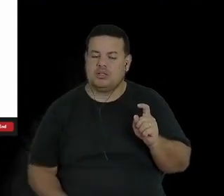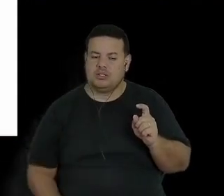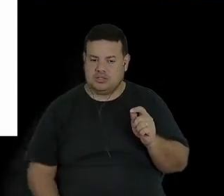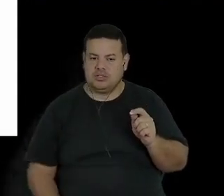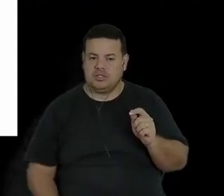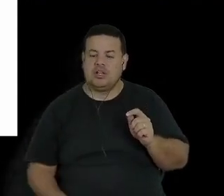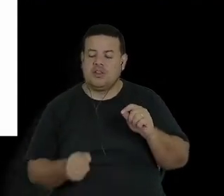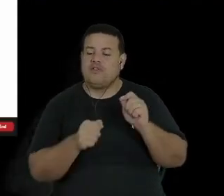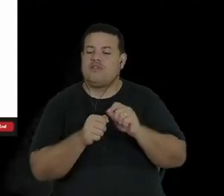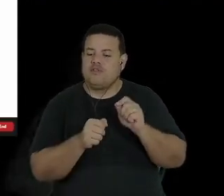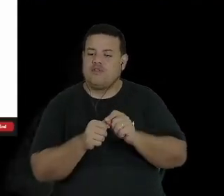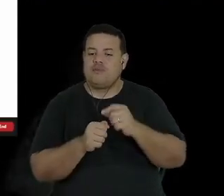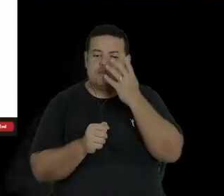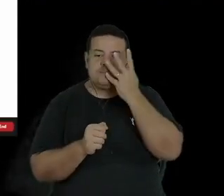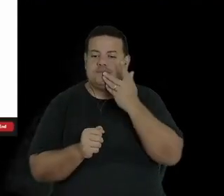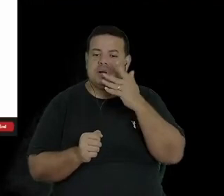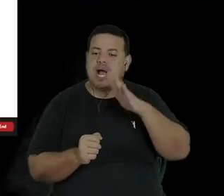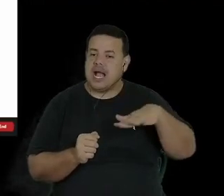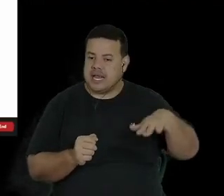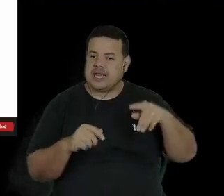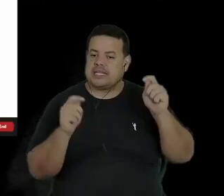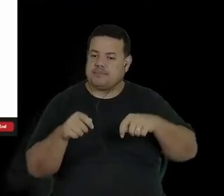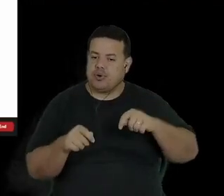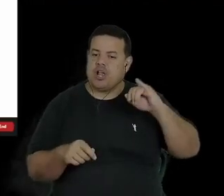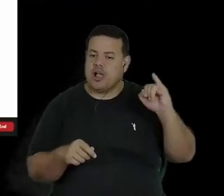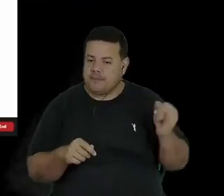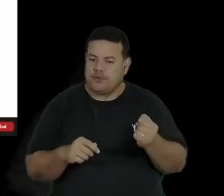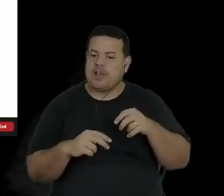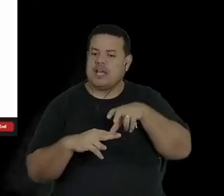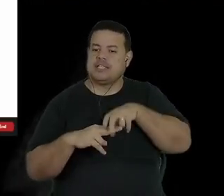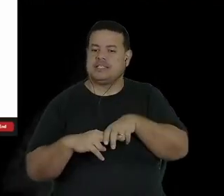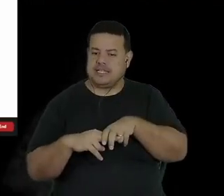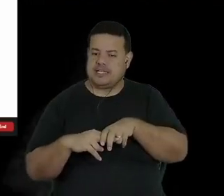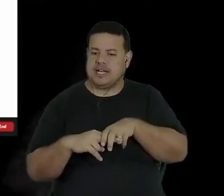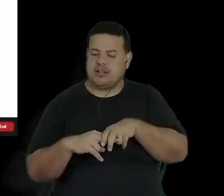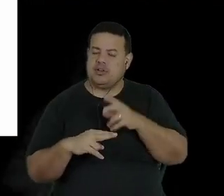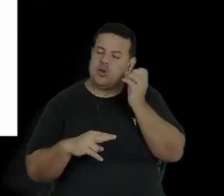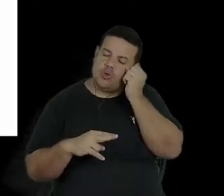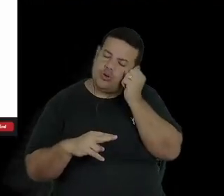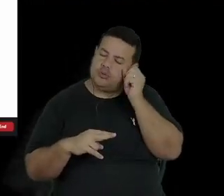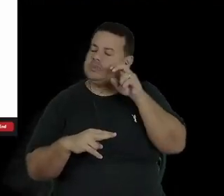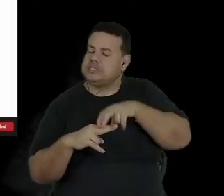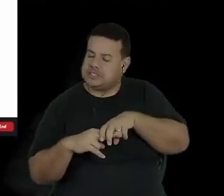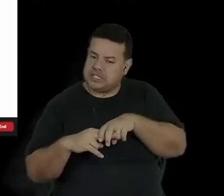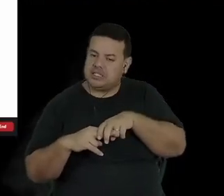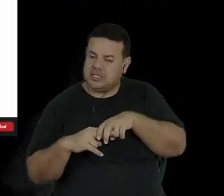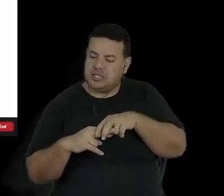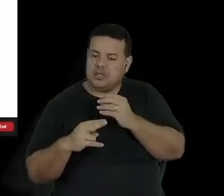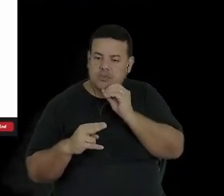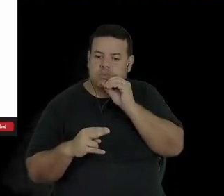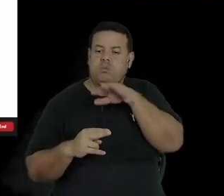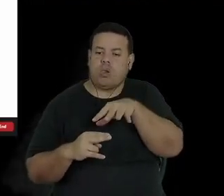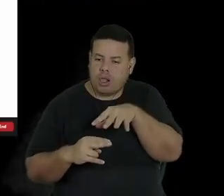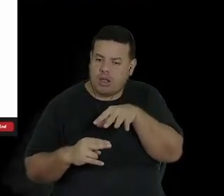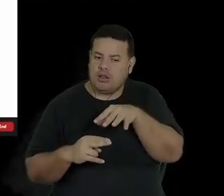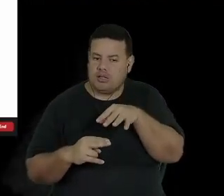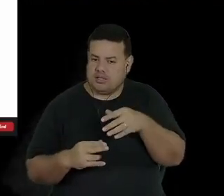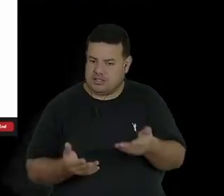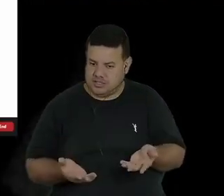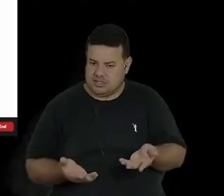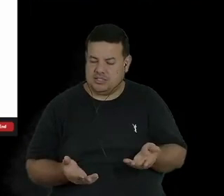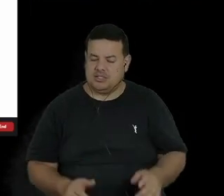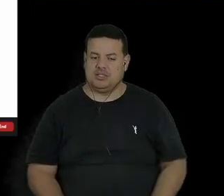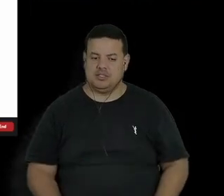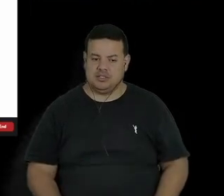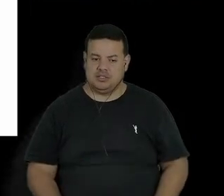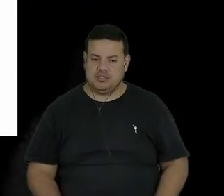crianças pudessem também aproveitar e ficar sentadinhas, dormir sentadinhas, para que elas não regurgitassem. Equipamentos